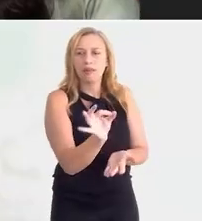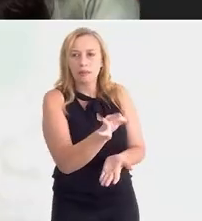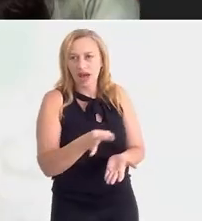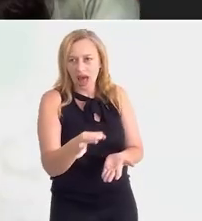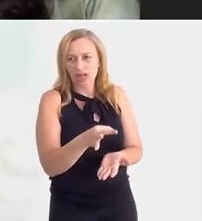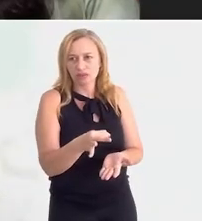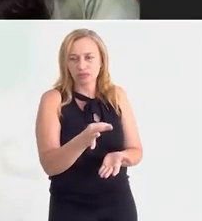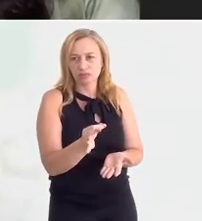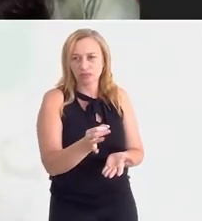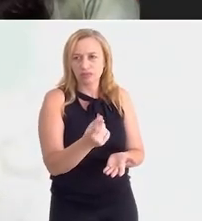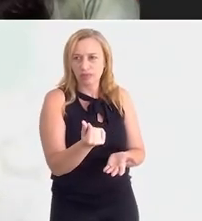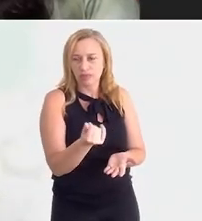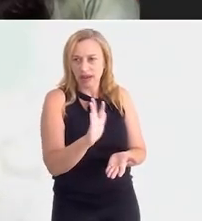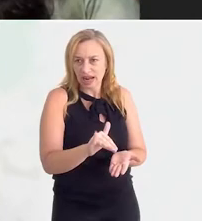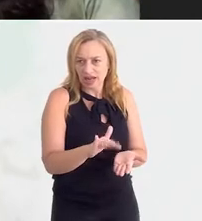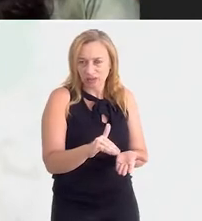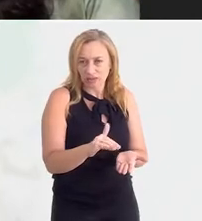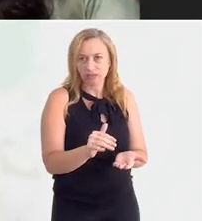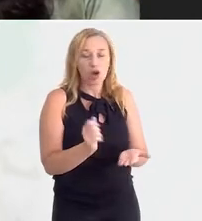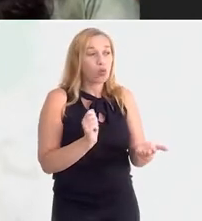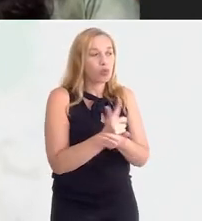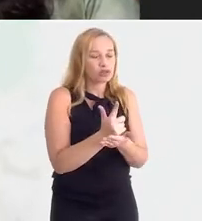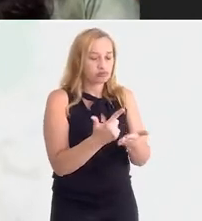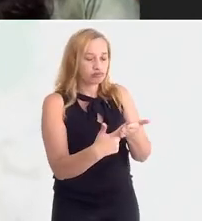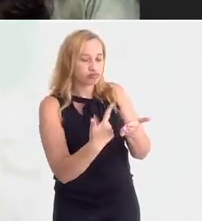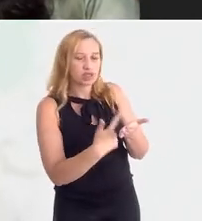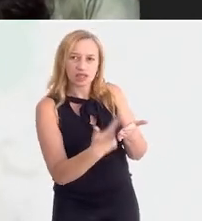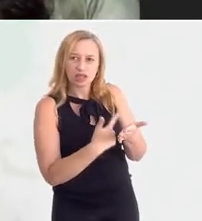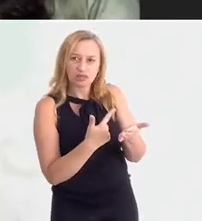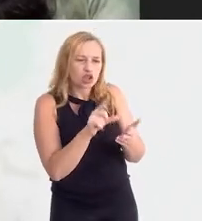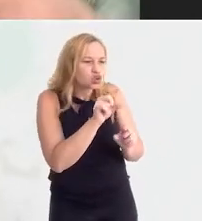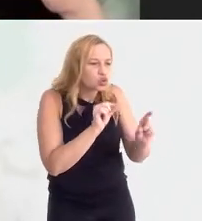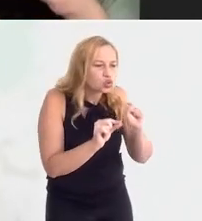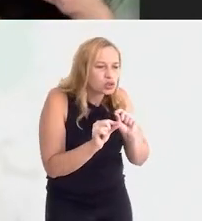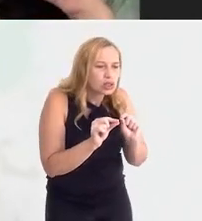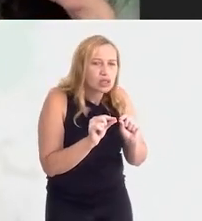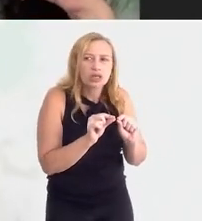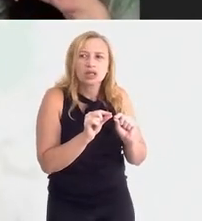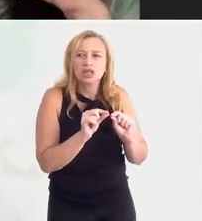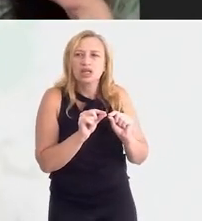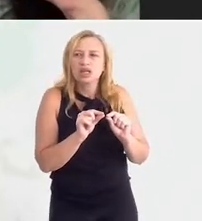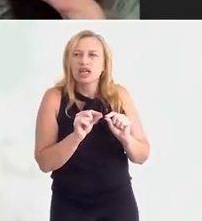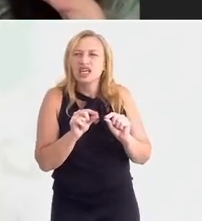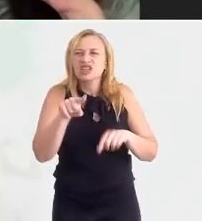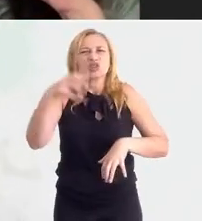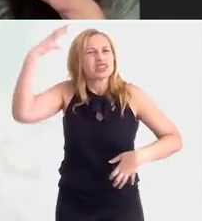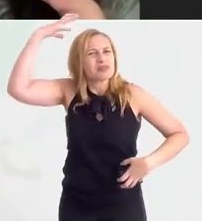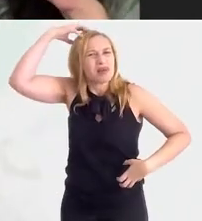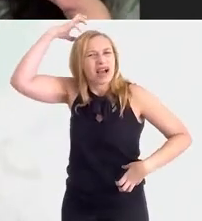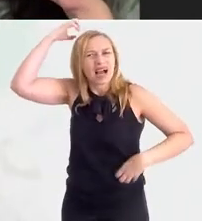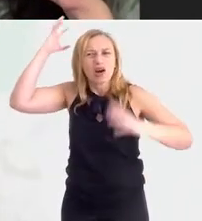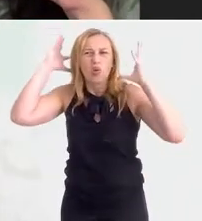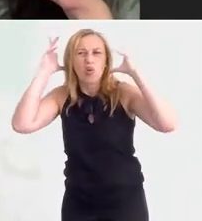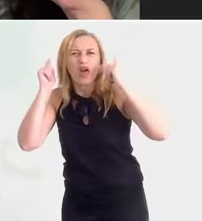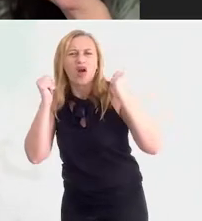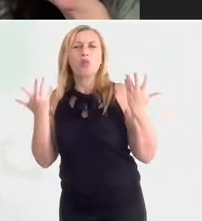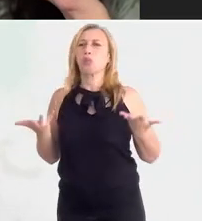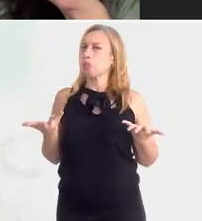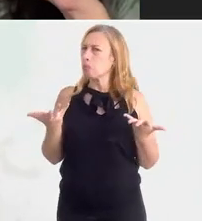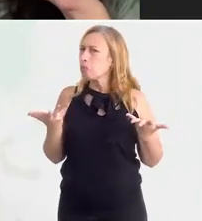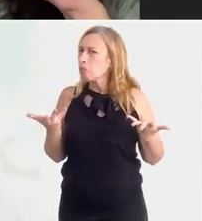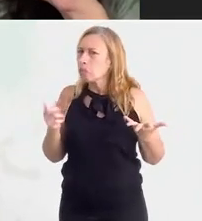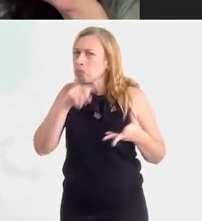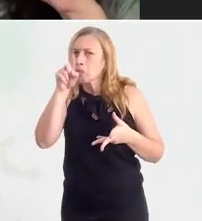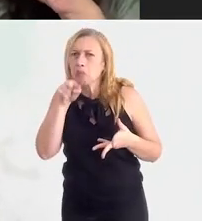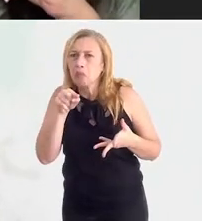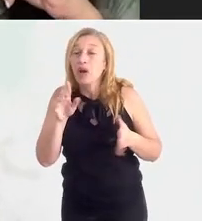O leão, para mim, era impossível. Então, eu escolhi um livro. Comecei vendo a gôndola. Esse negócio de macaco e leão. É assim, é